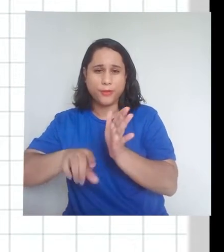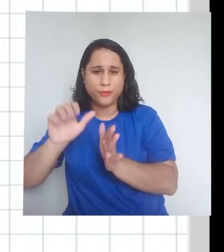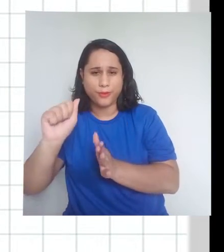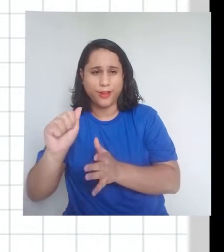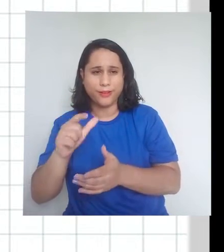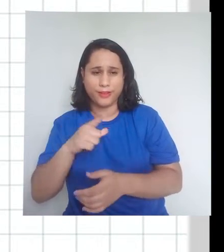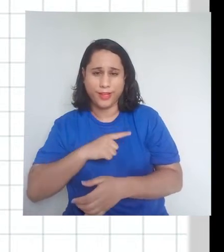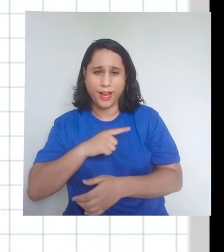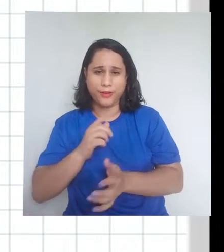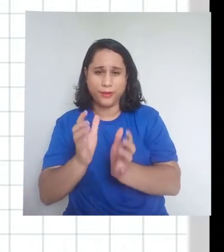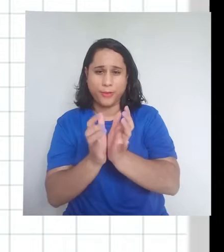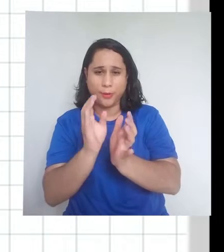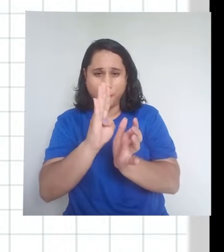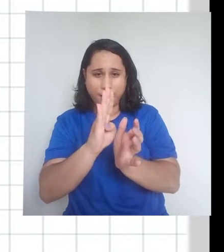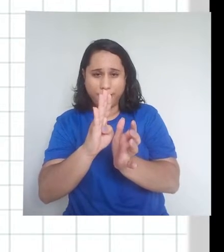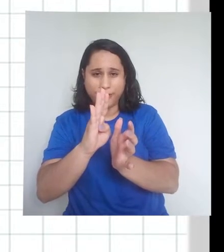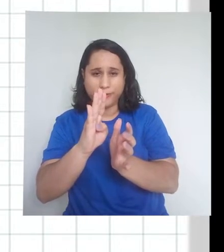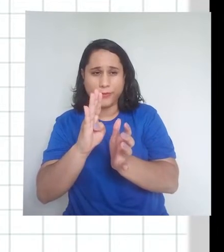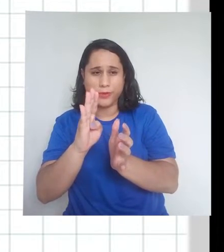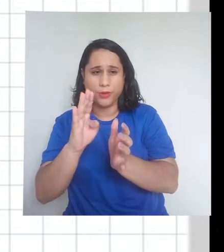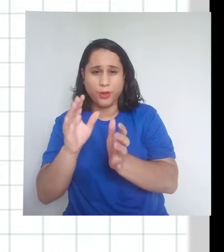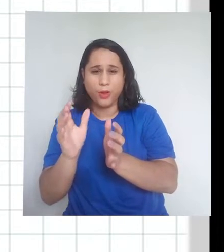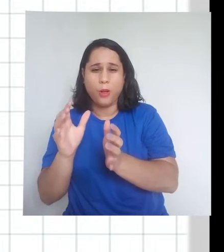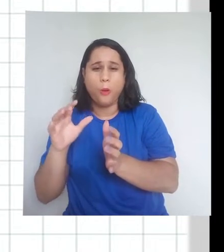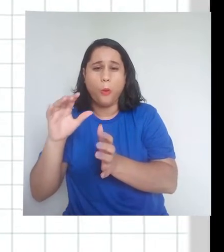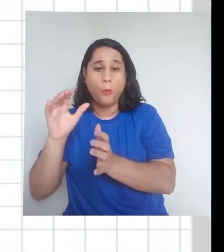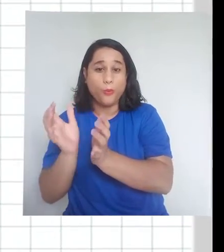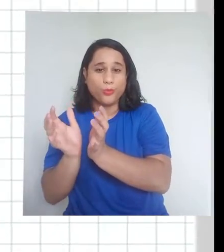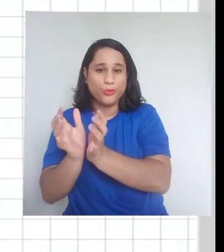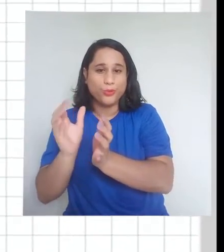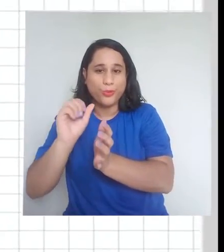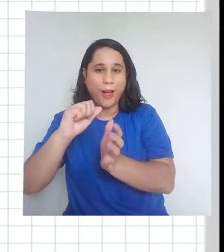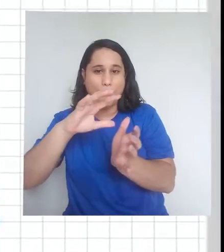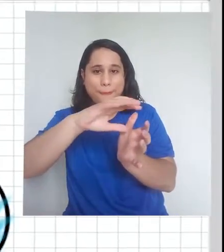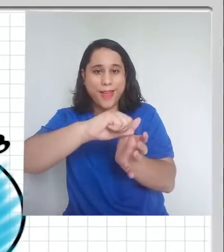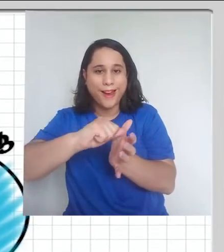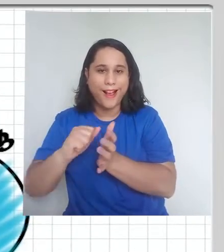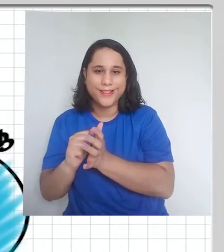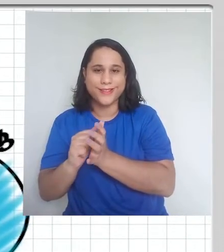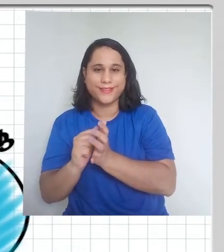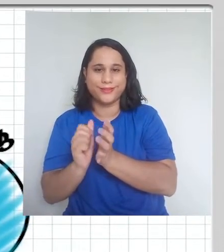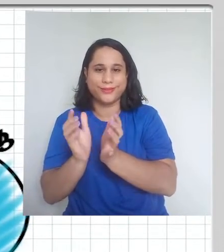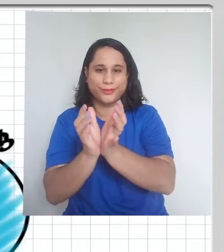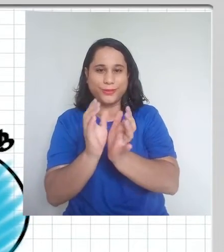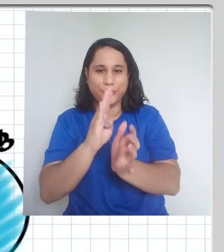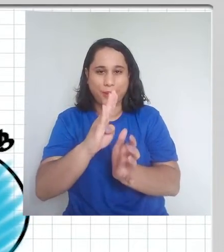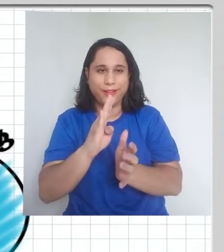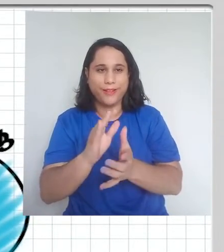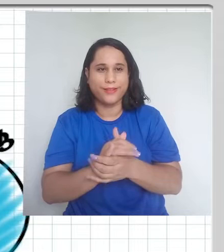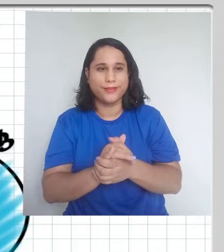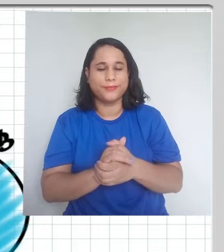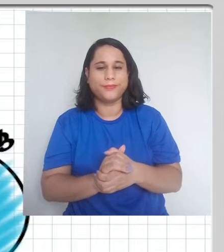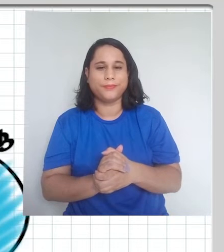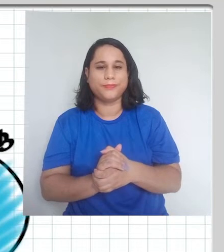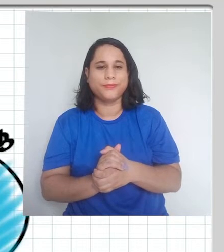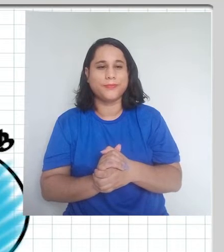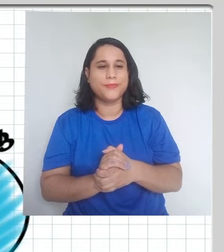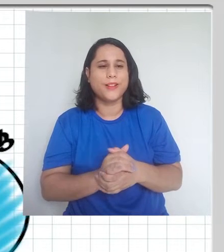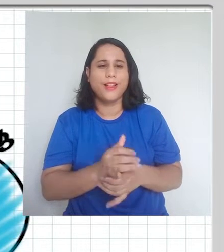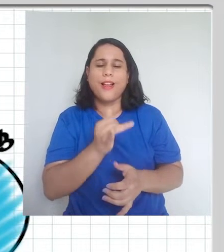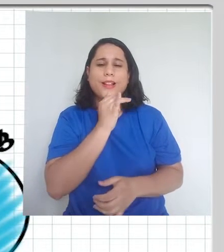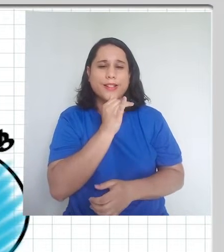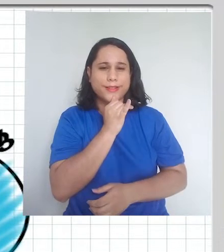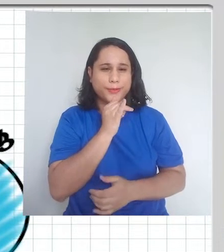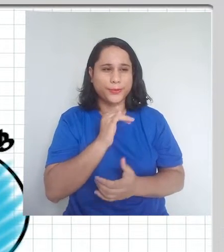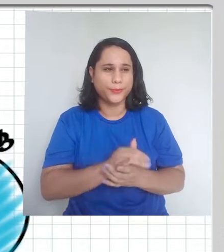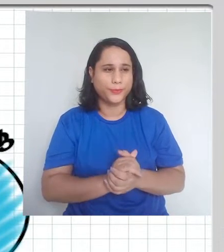se eu tivesse o elemento de B e o valor de A retirasse uma parte desses elementos de B. Vamos ao exemplo. Se eu tivesse o